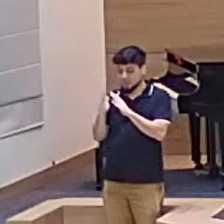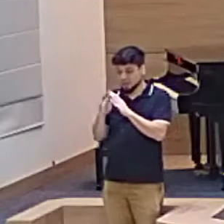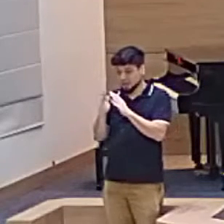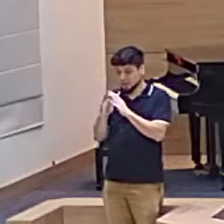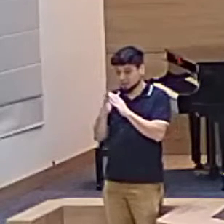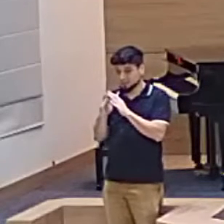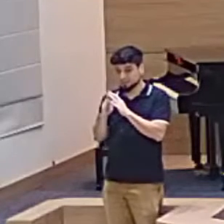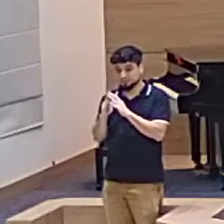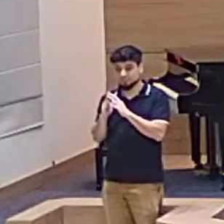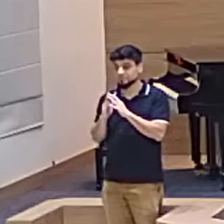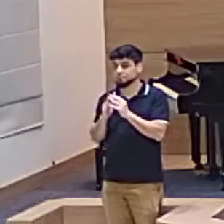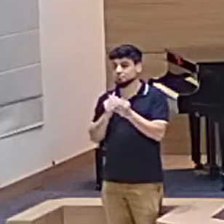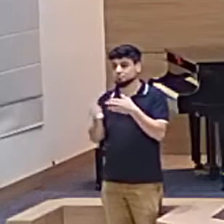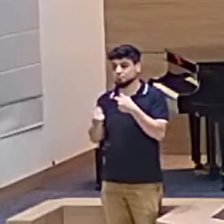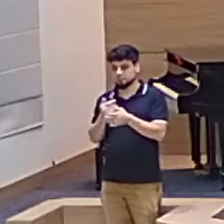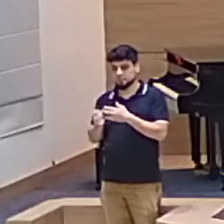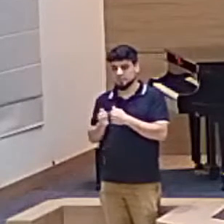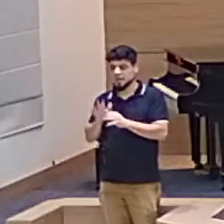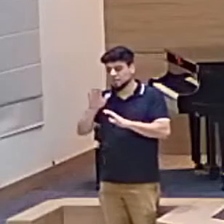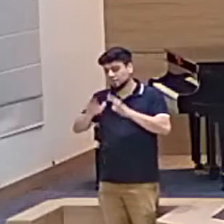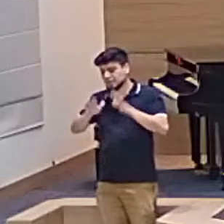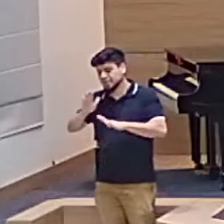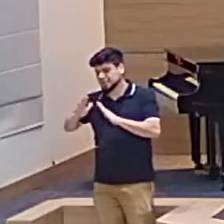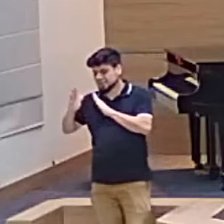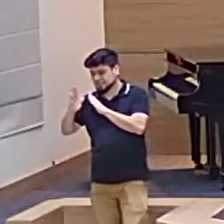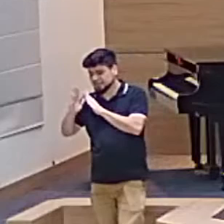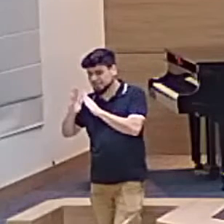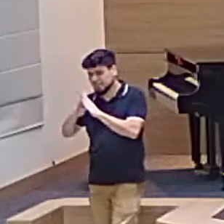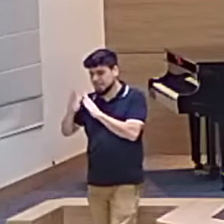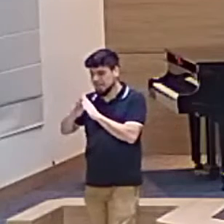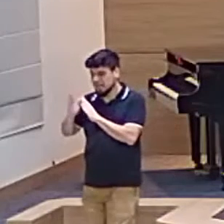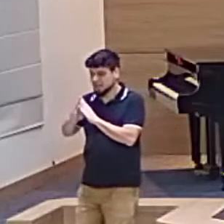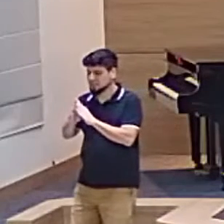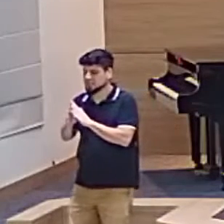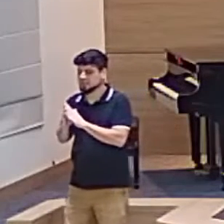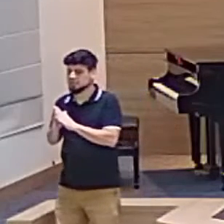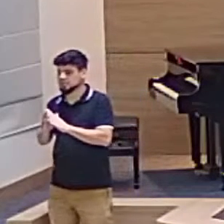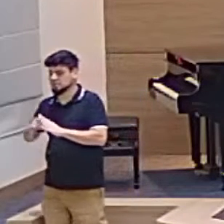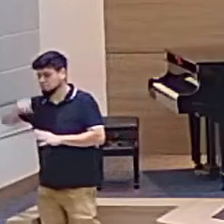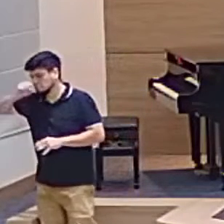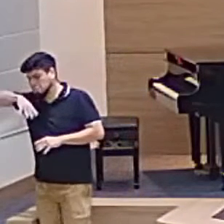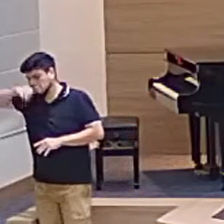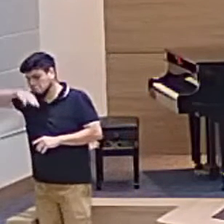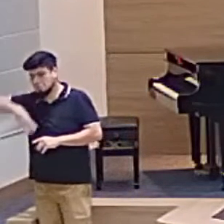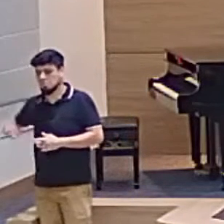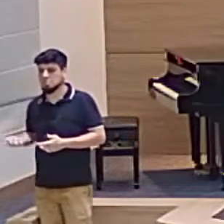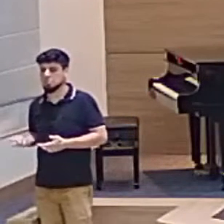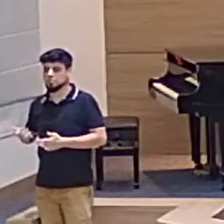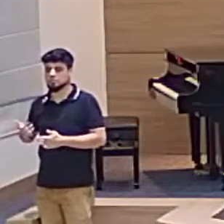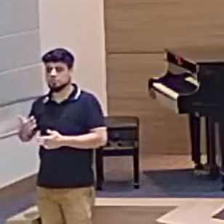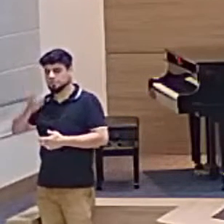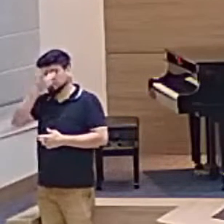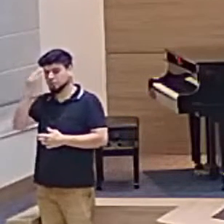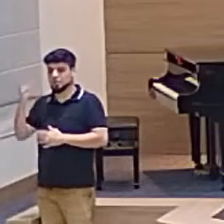e às vezes se portam com a sua esposa como um quadrúpede e como sujeito ignaro lá